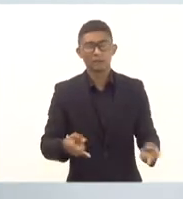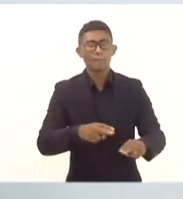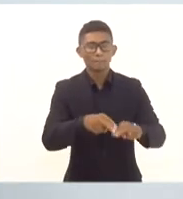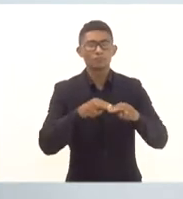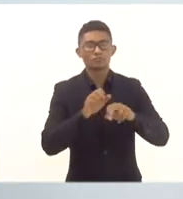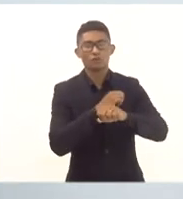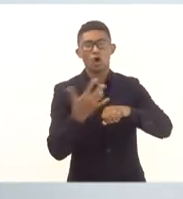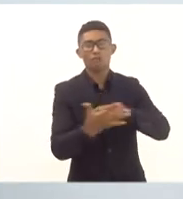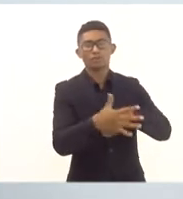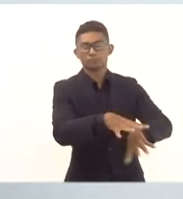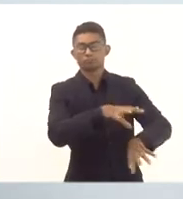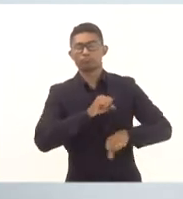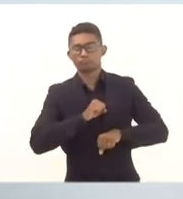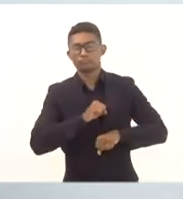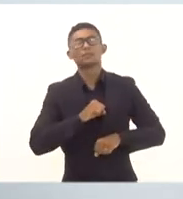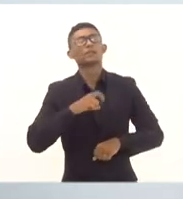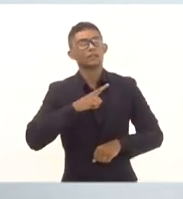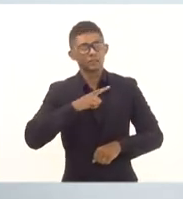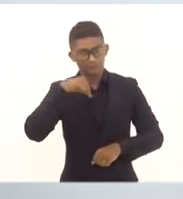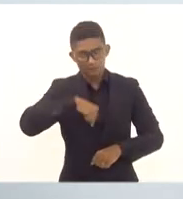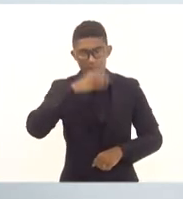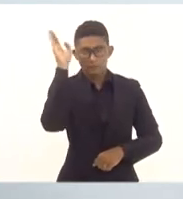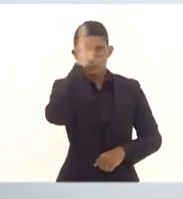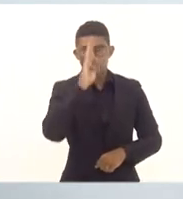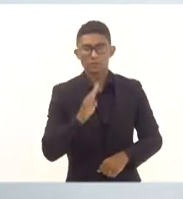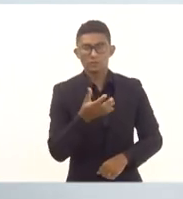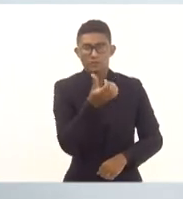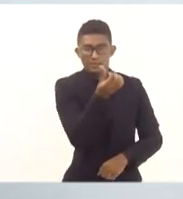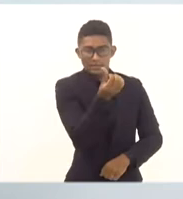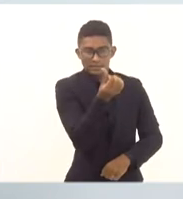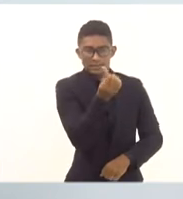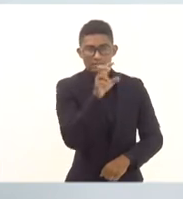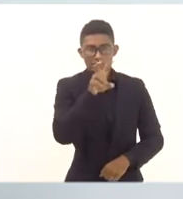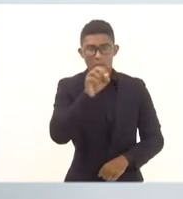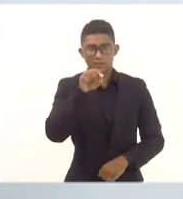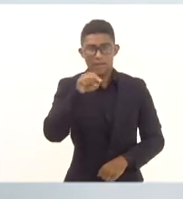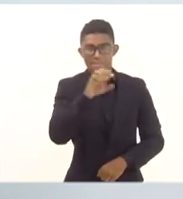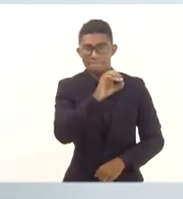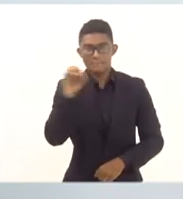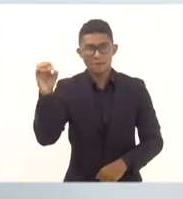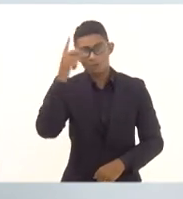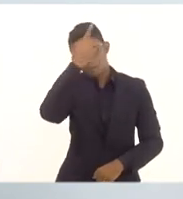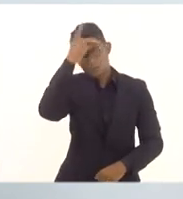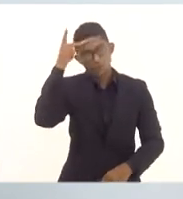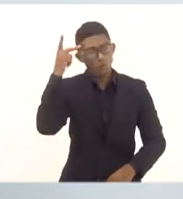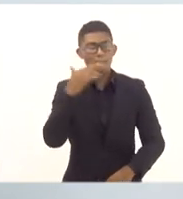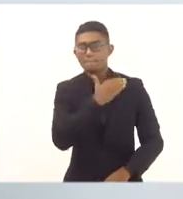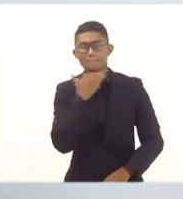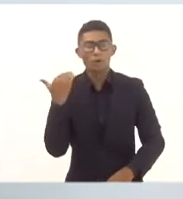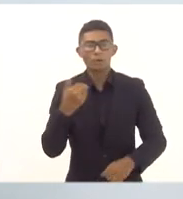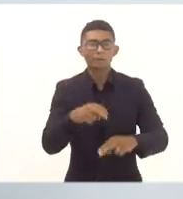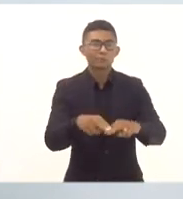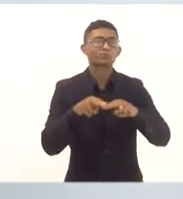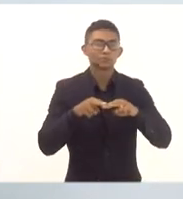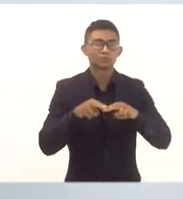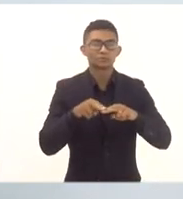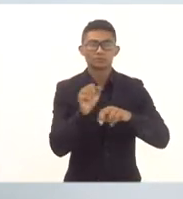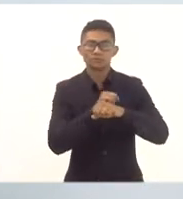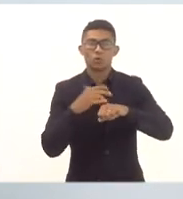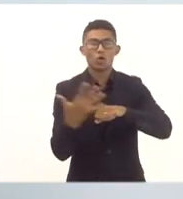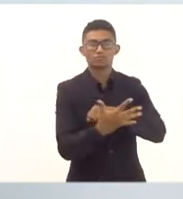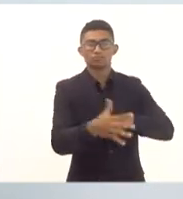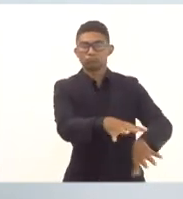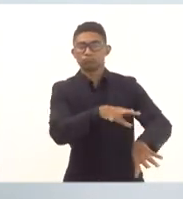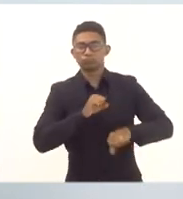temos mais de 650 mil pessoas mortas em decorrência da convide aqui o